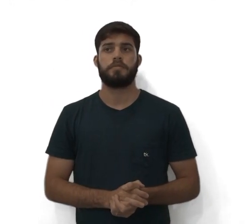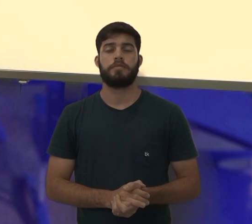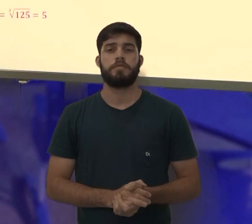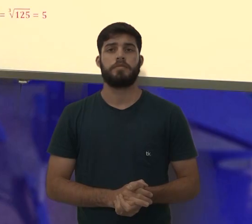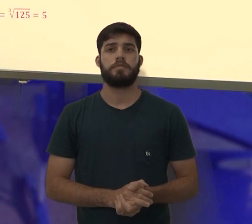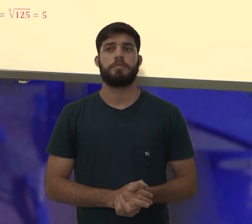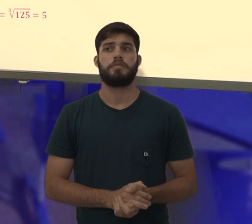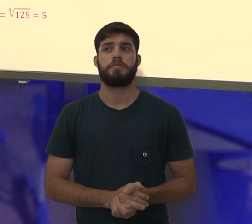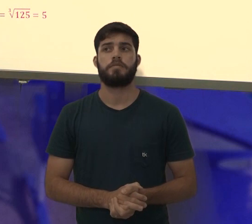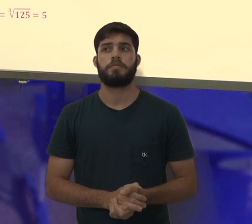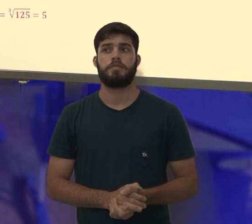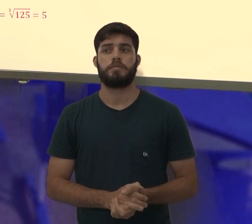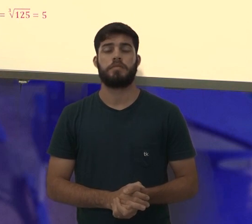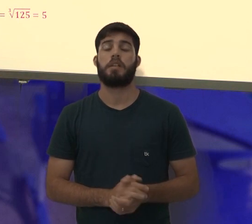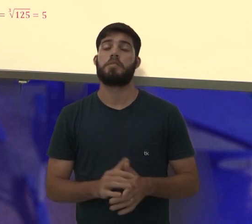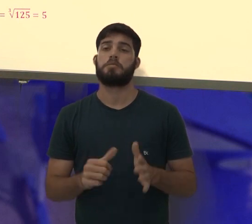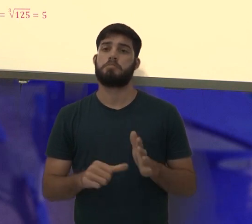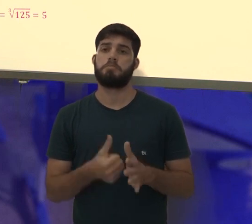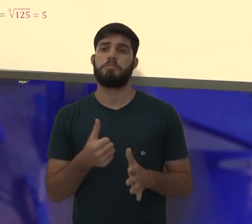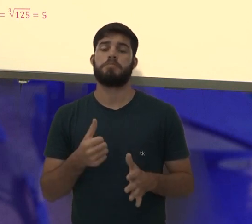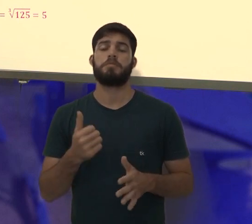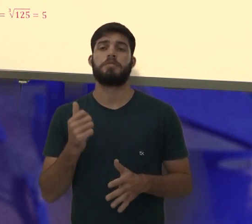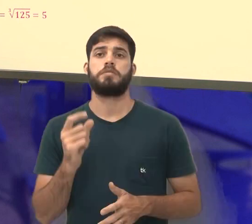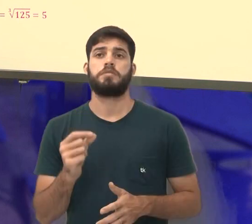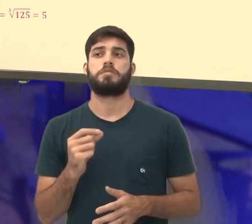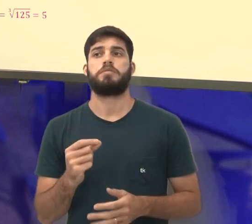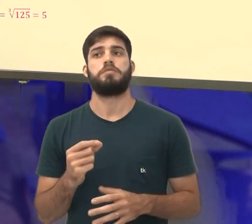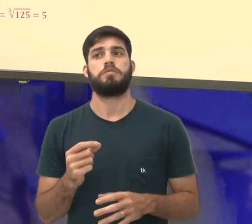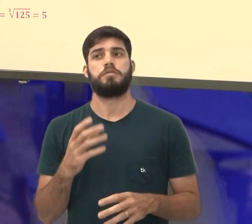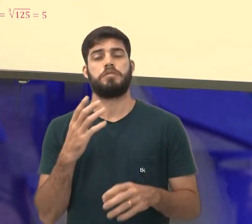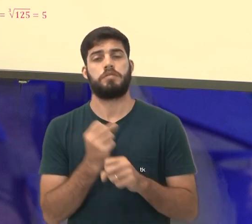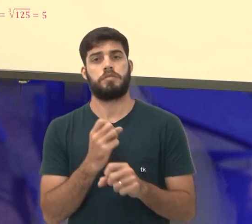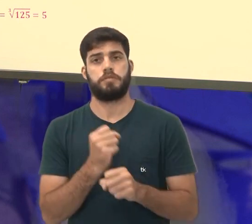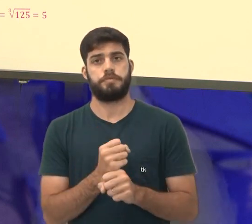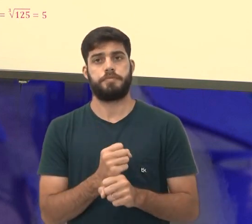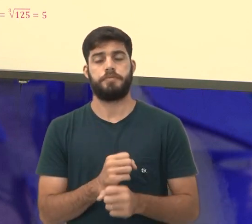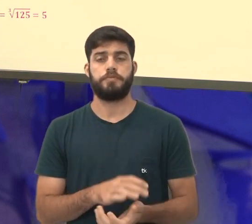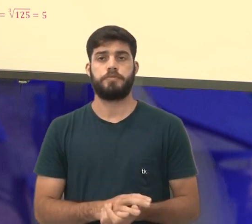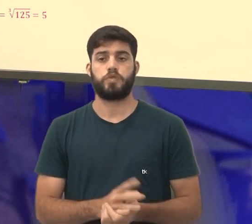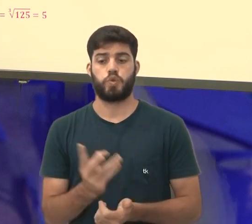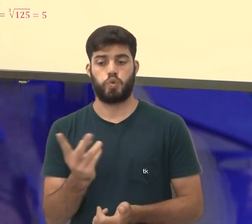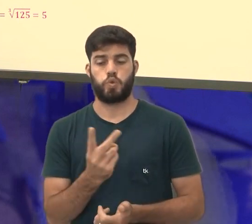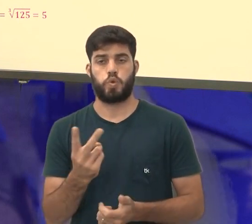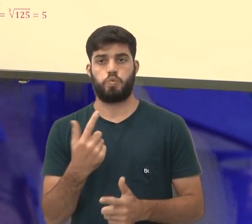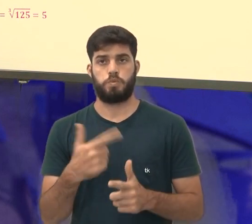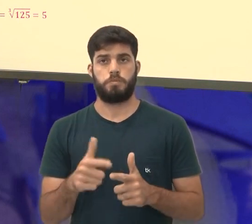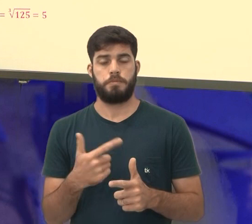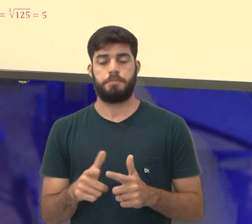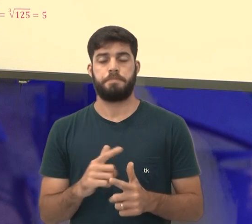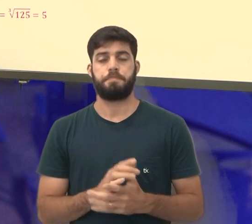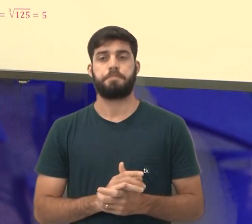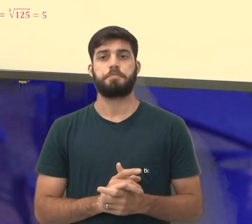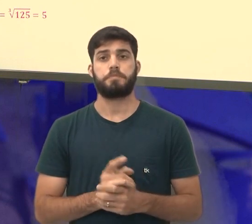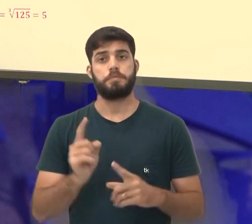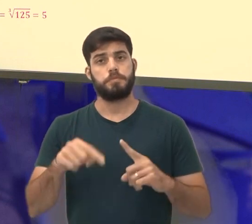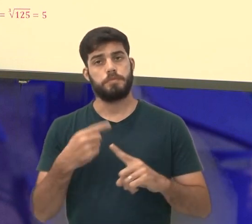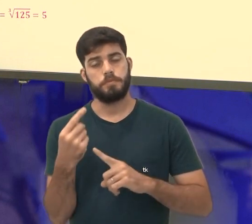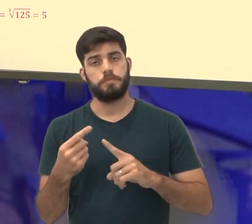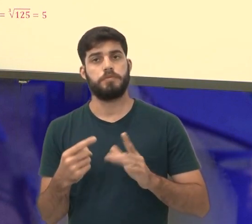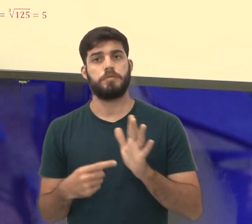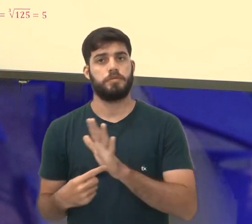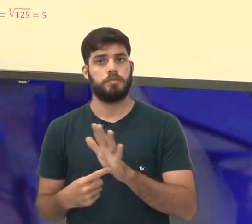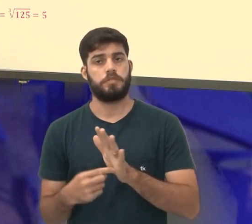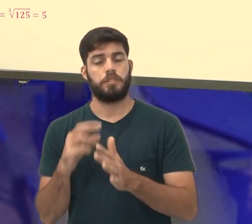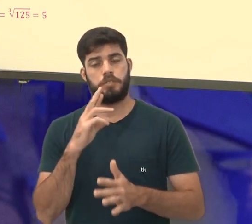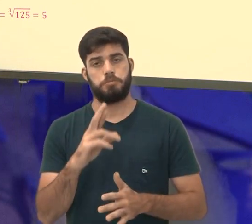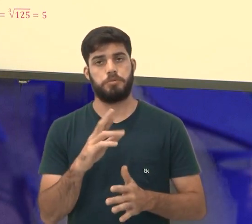Juca? Primeiro, nós teríamos que fazer as resoluções, né? Resolver os dois problemas, para depois